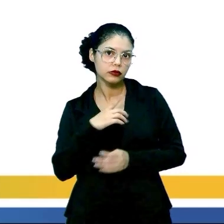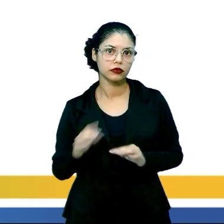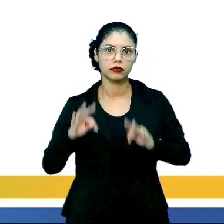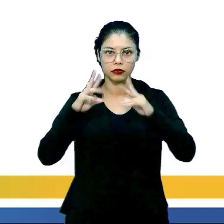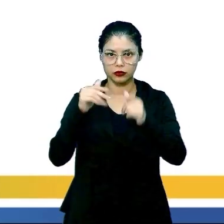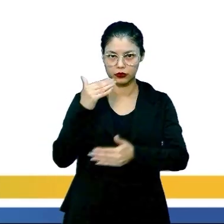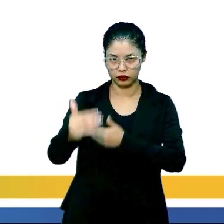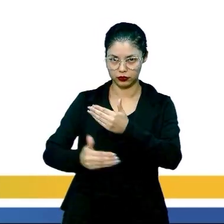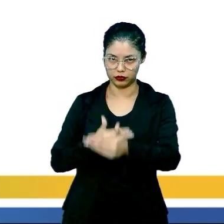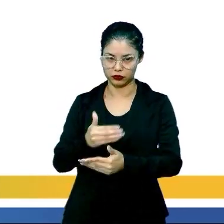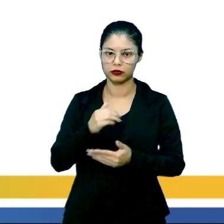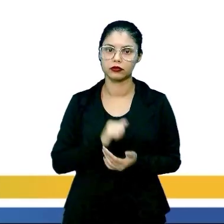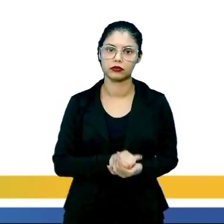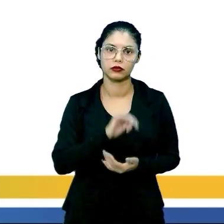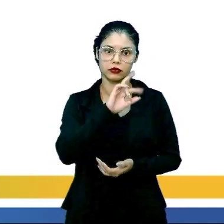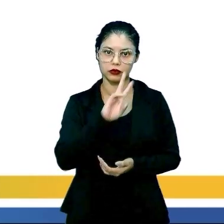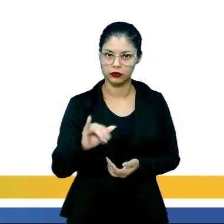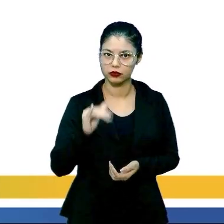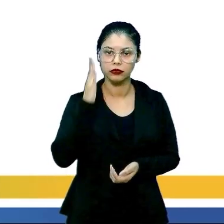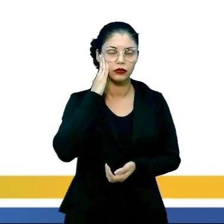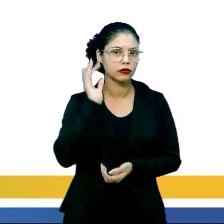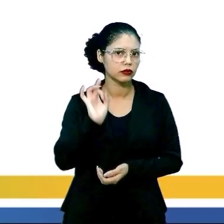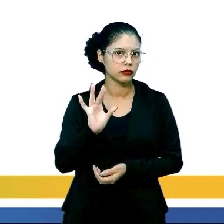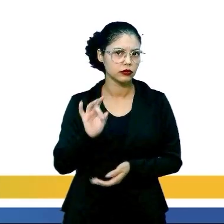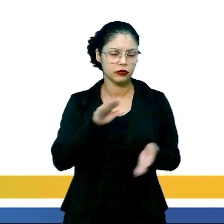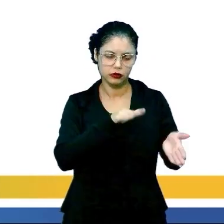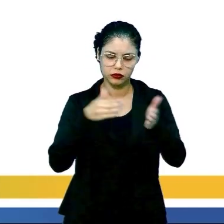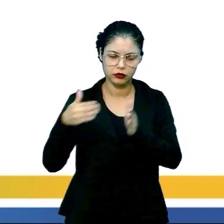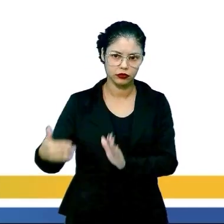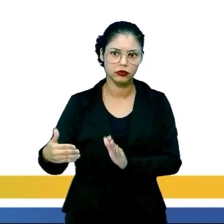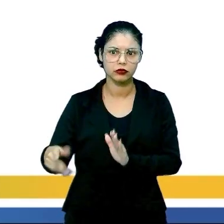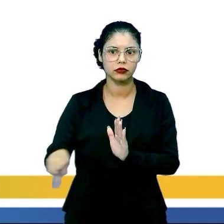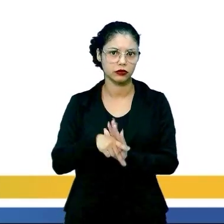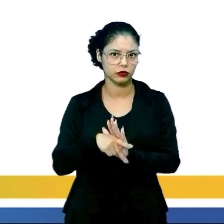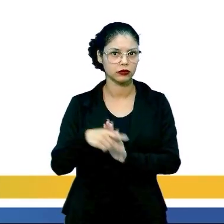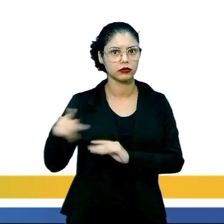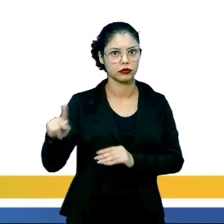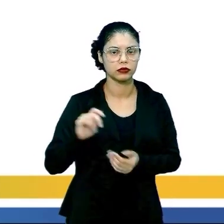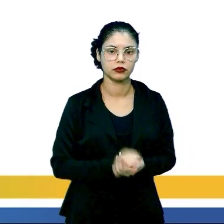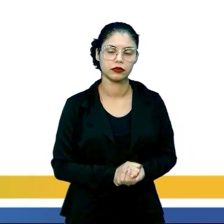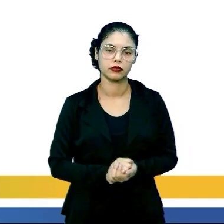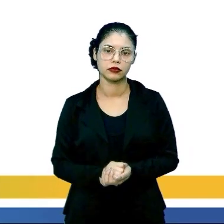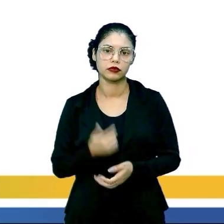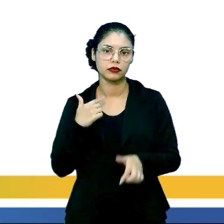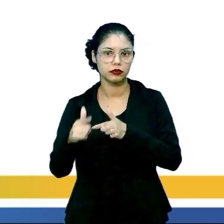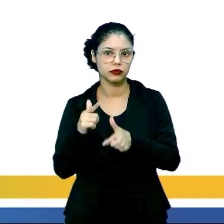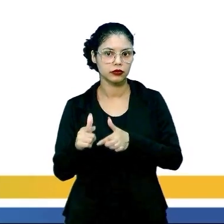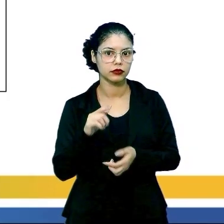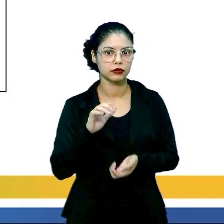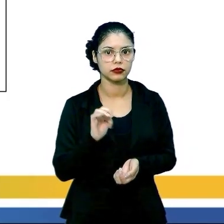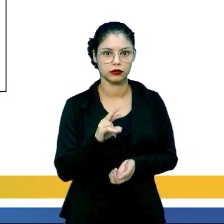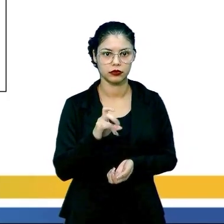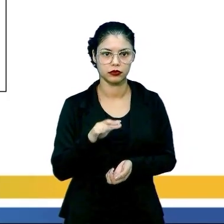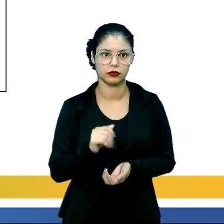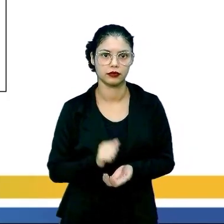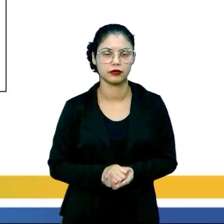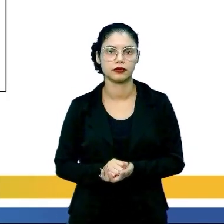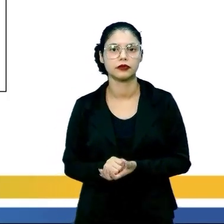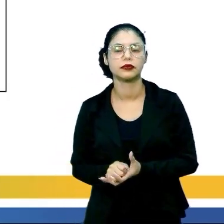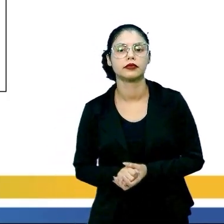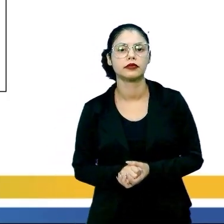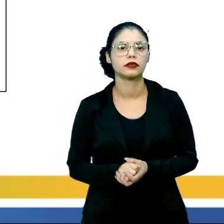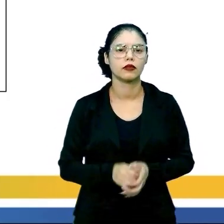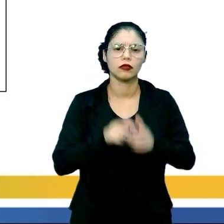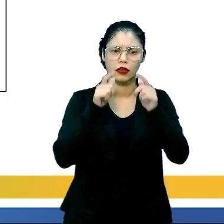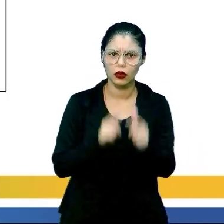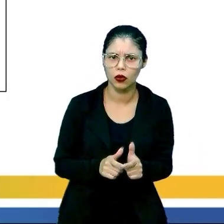o processo. Ele só vai entender aquela partezinha do trabalho dele. Então, o trabalho ele é seriado.